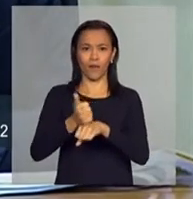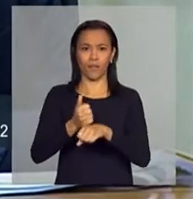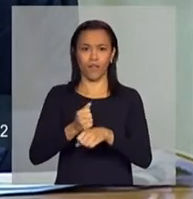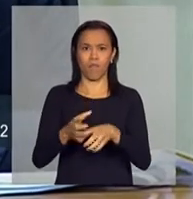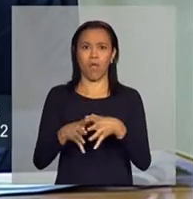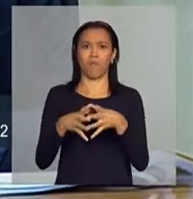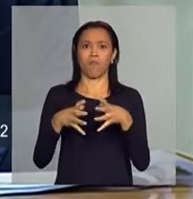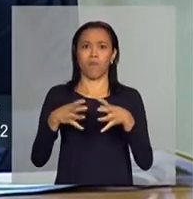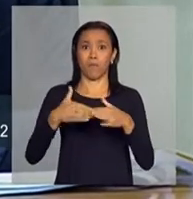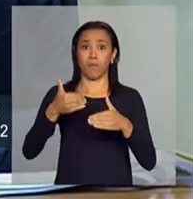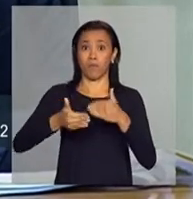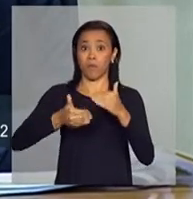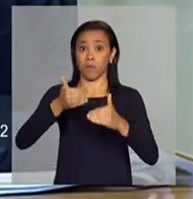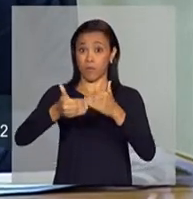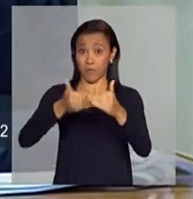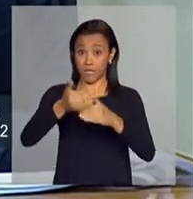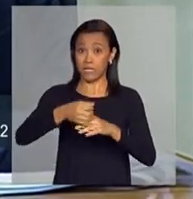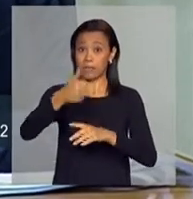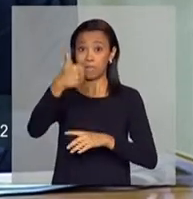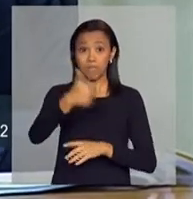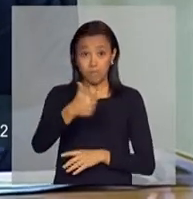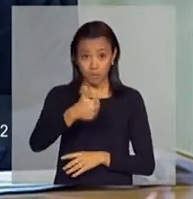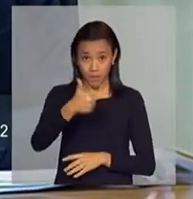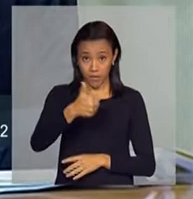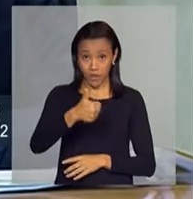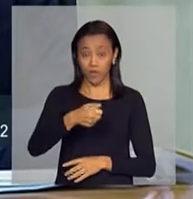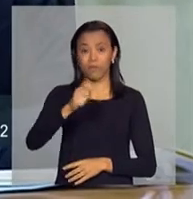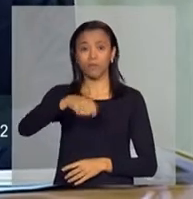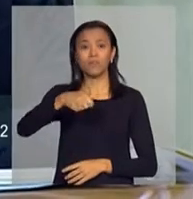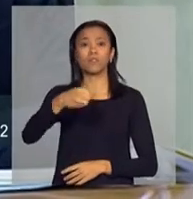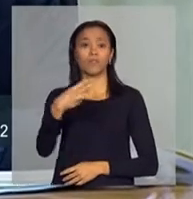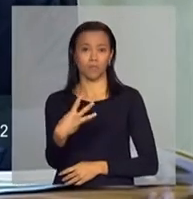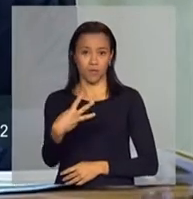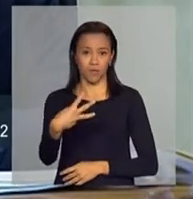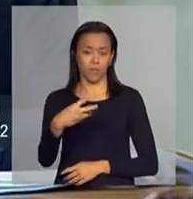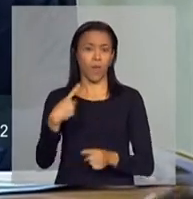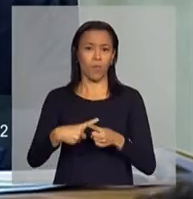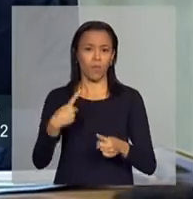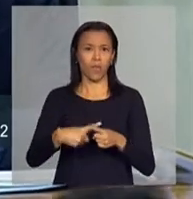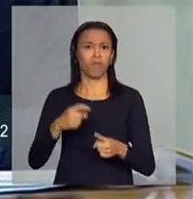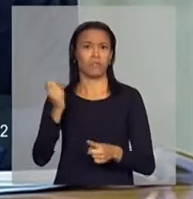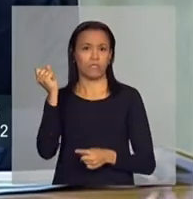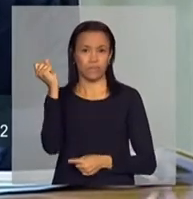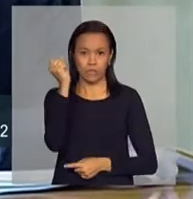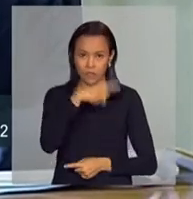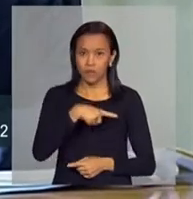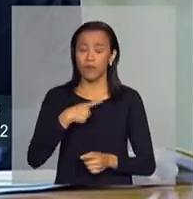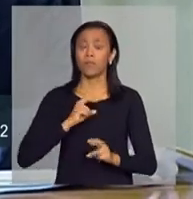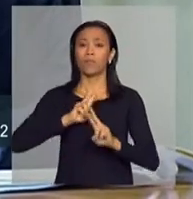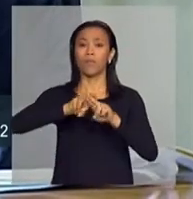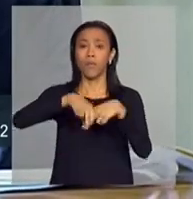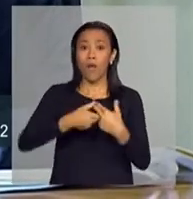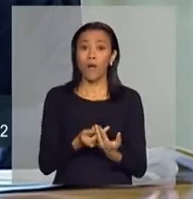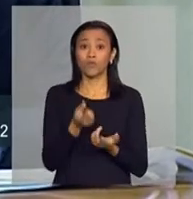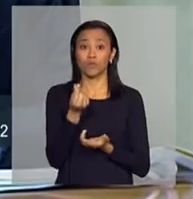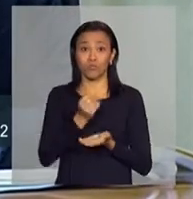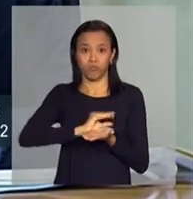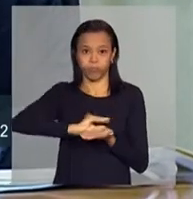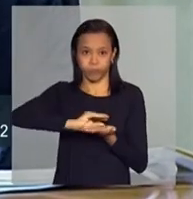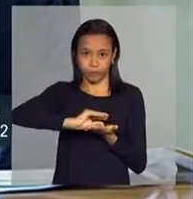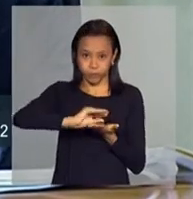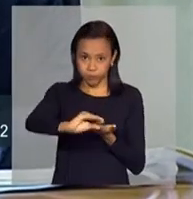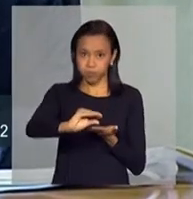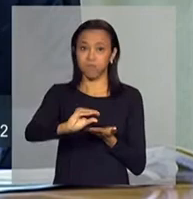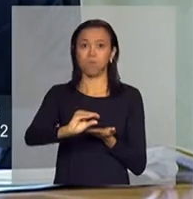crescimento deste primeiro trimestre porque ele foi puxado sobretudo pelos investimentos